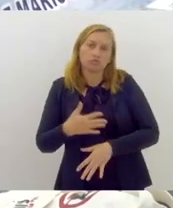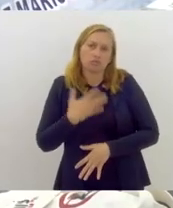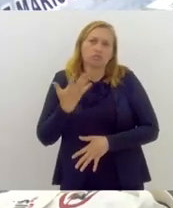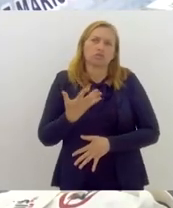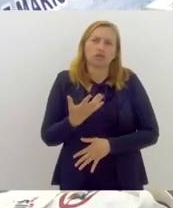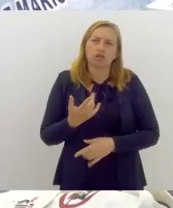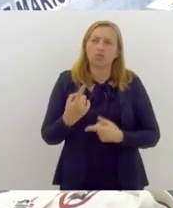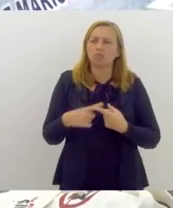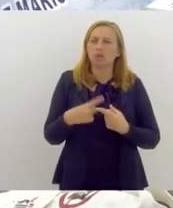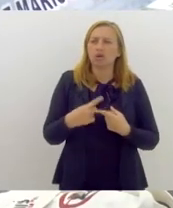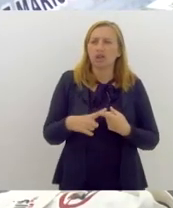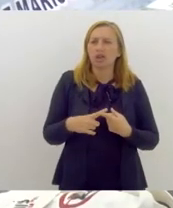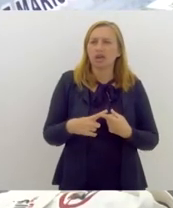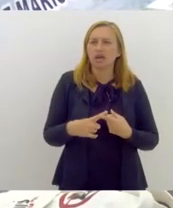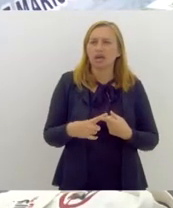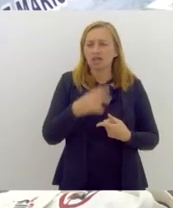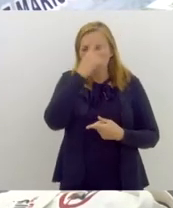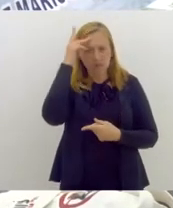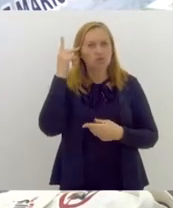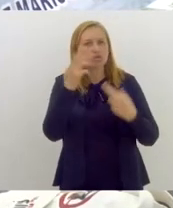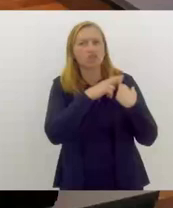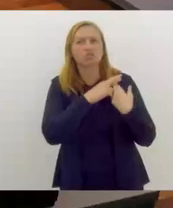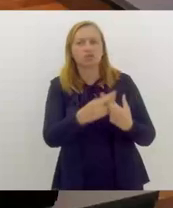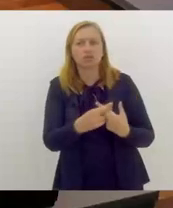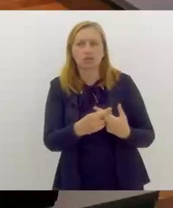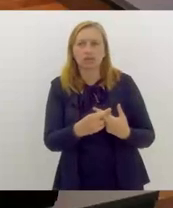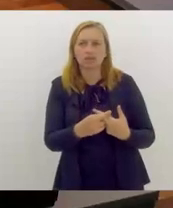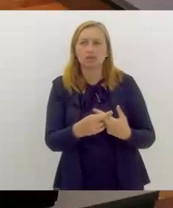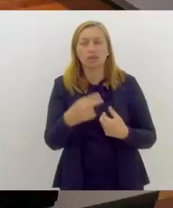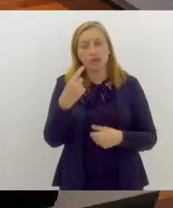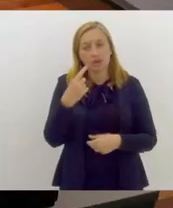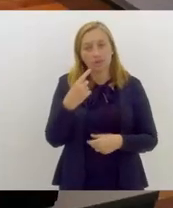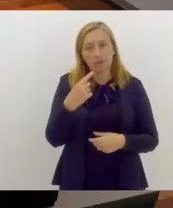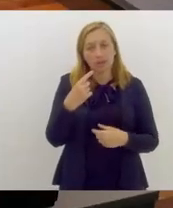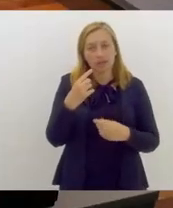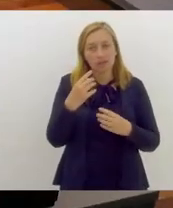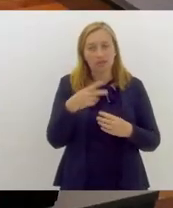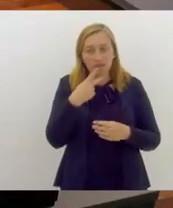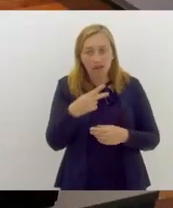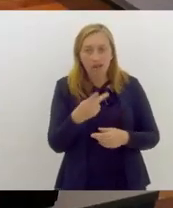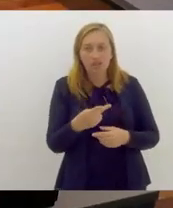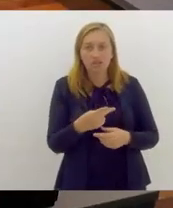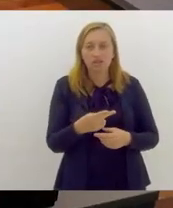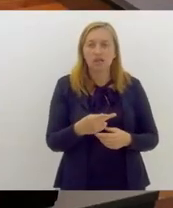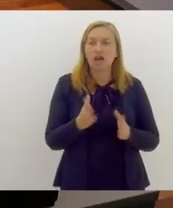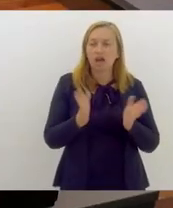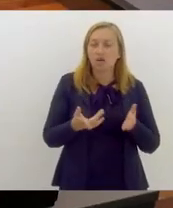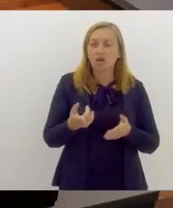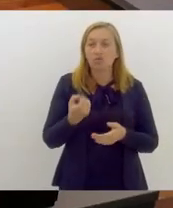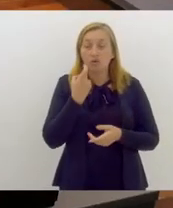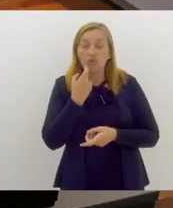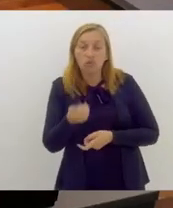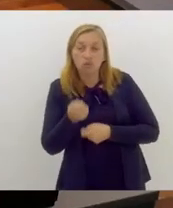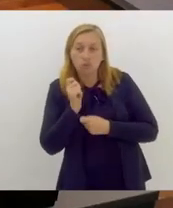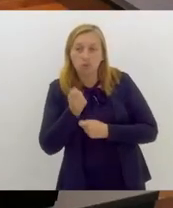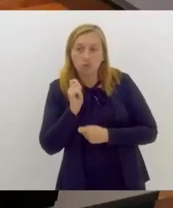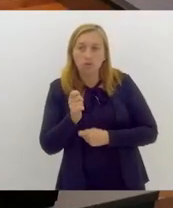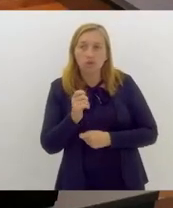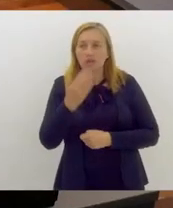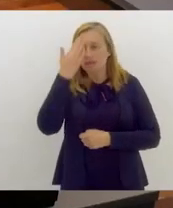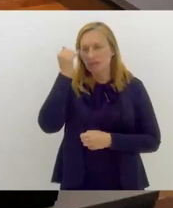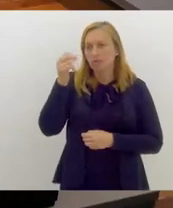os atores que deveriam ser ouvidos né porque Vão ouvir agora os pescadores eles conhecem o senhor sabe que o senhor representa